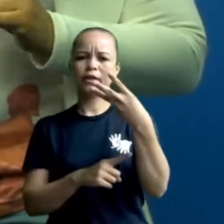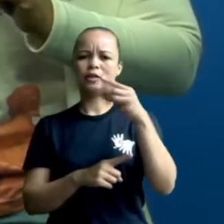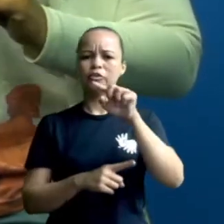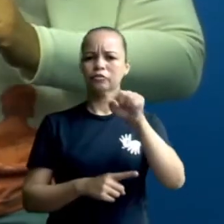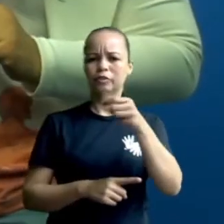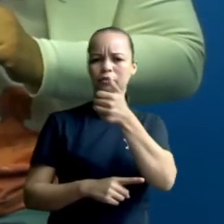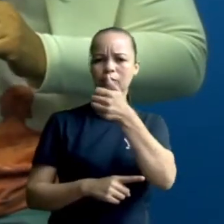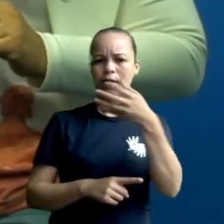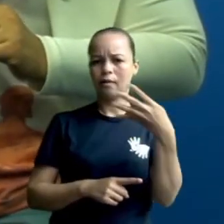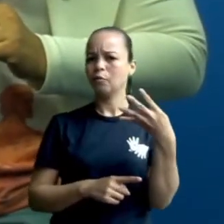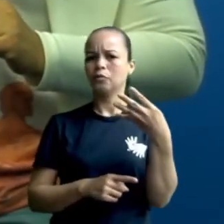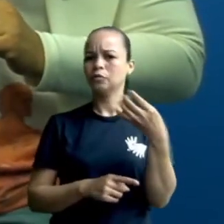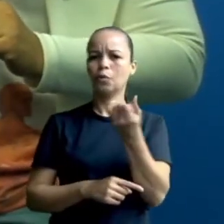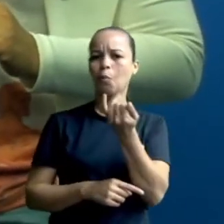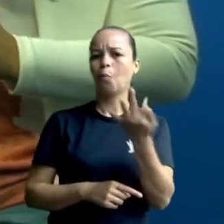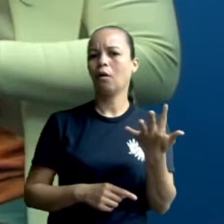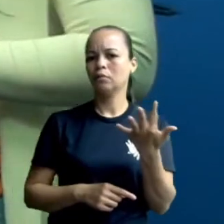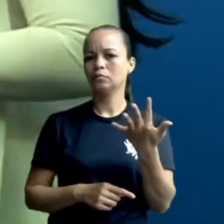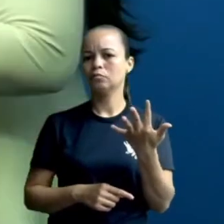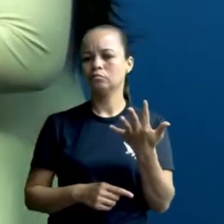3,14, gente. Quanto dá?